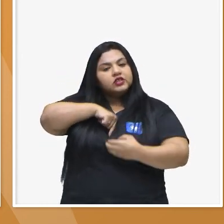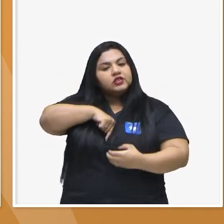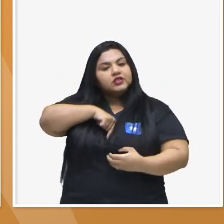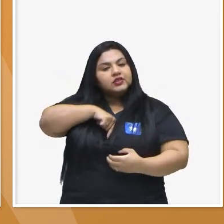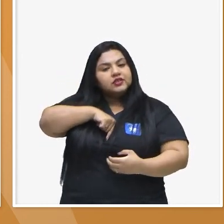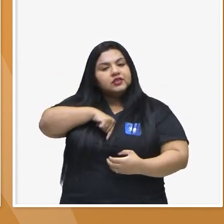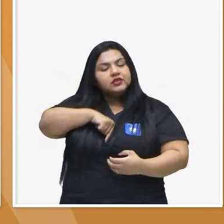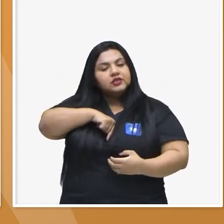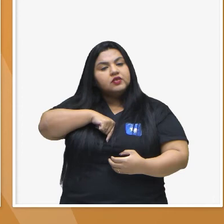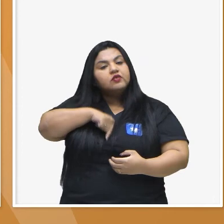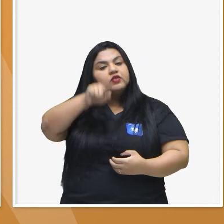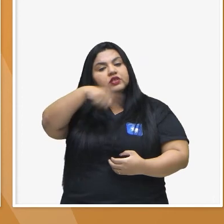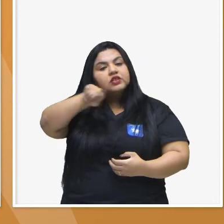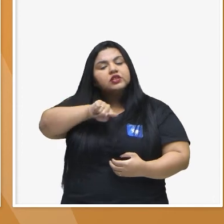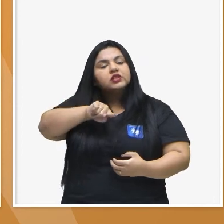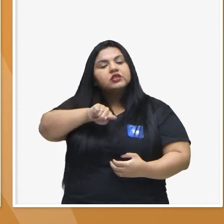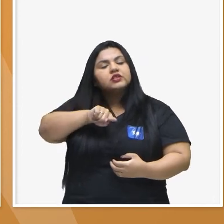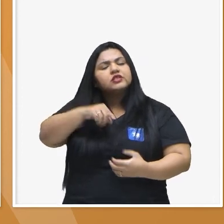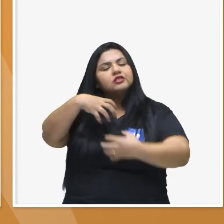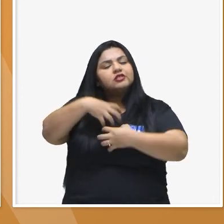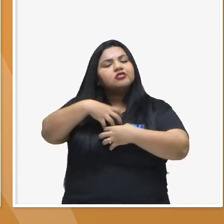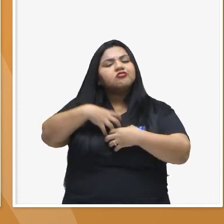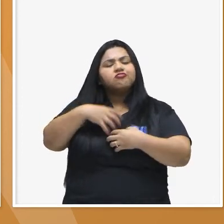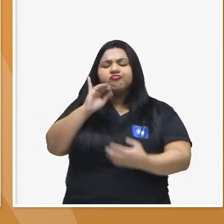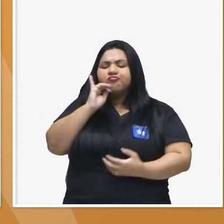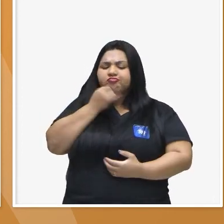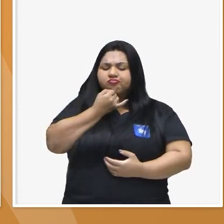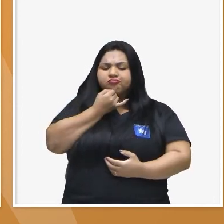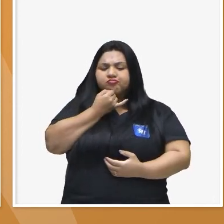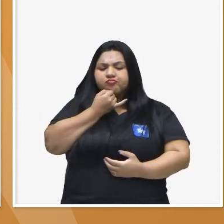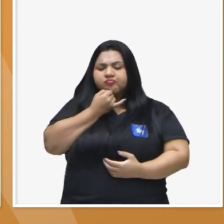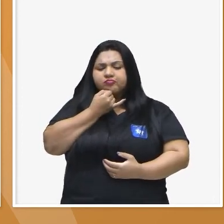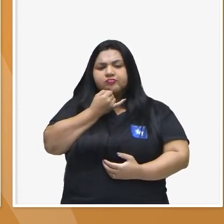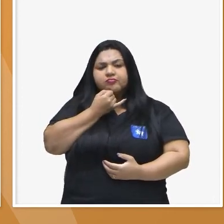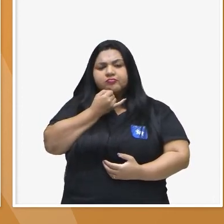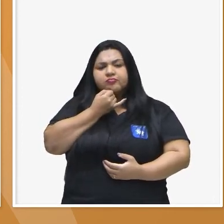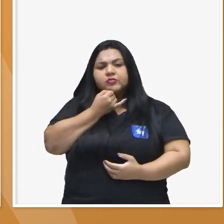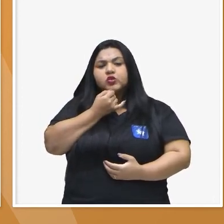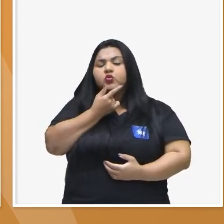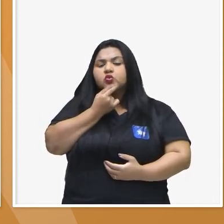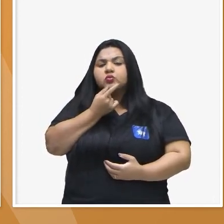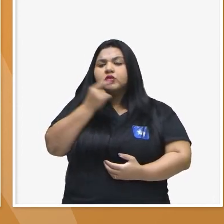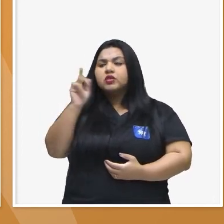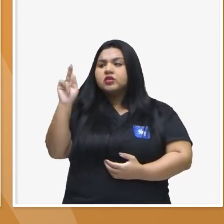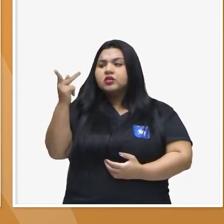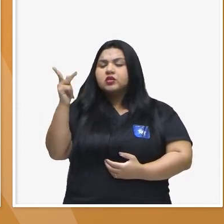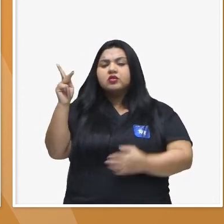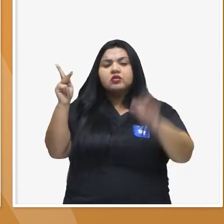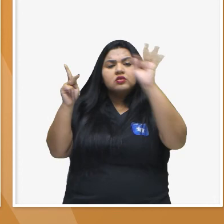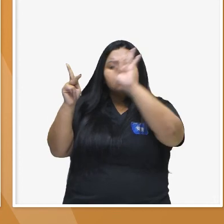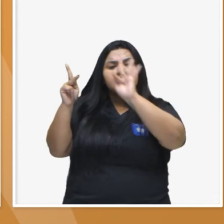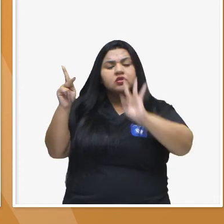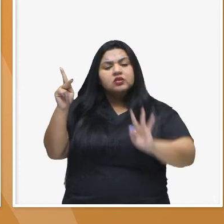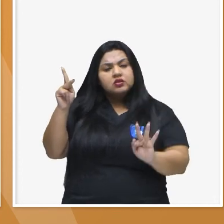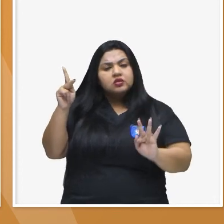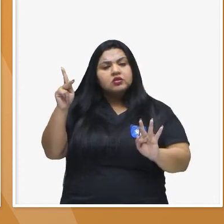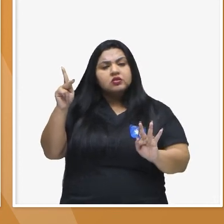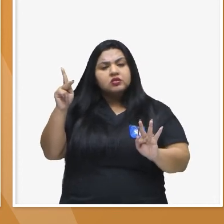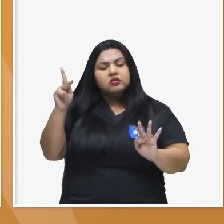subjetividade, você se sente infeliz, nesse sentido, né, que Hegel fala, né, de uma felicidade, de uma